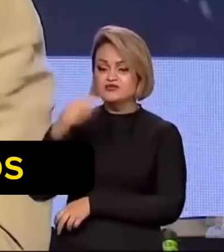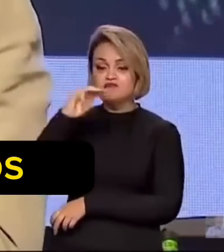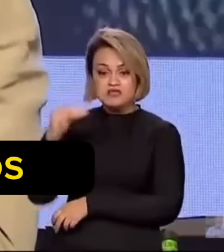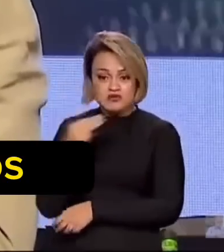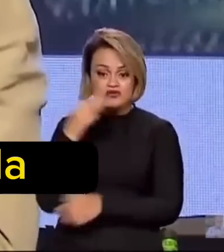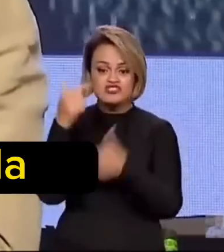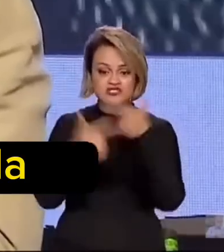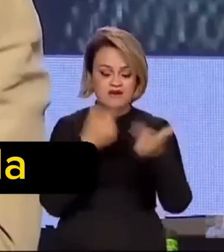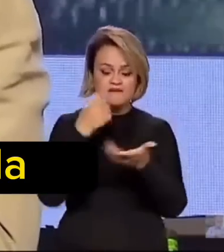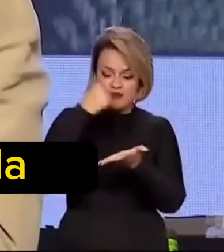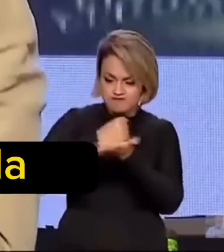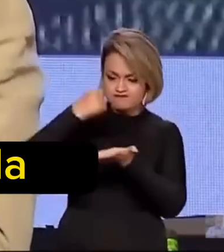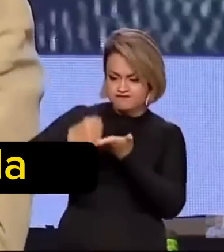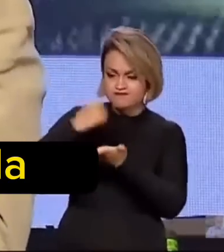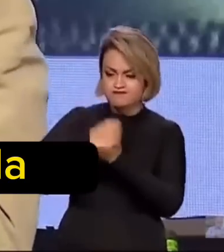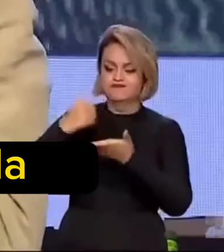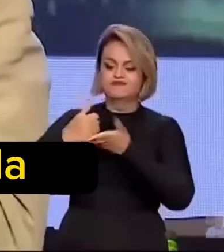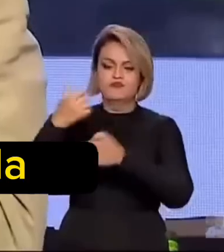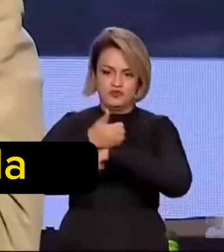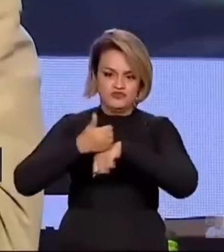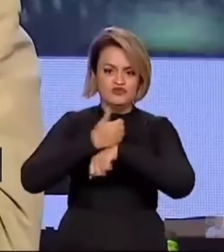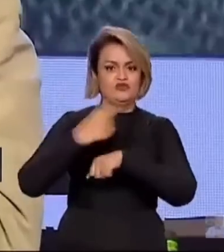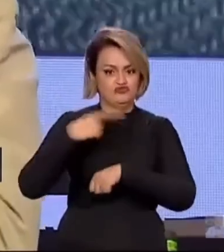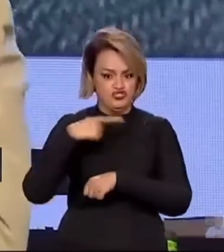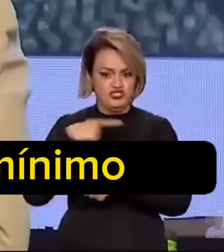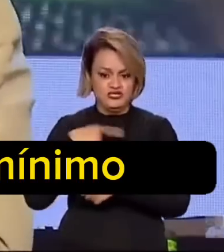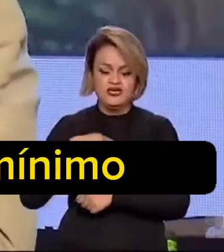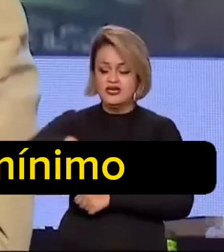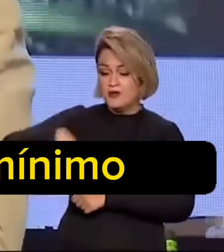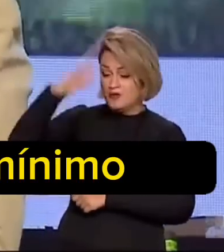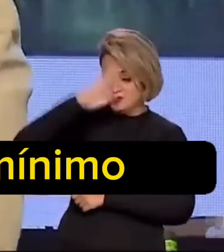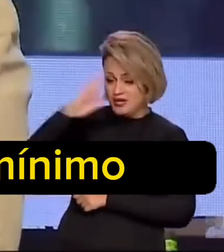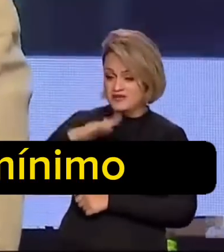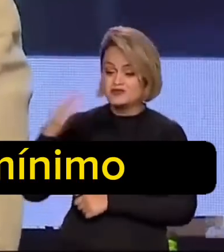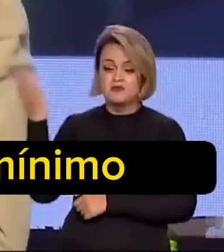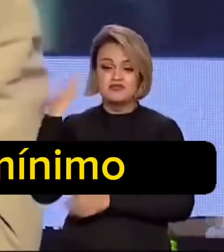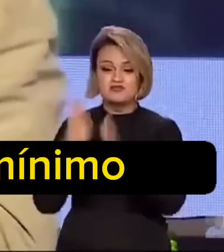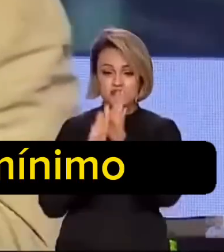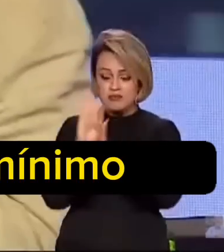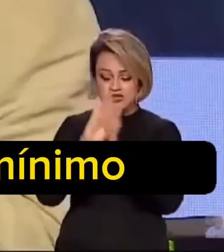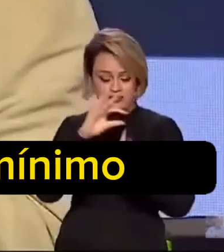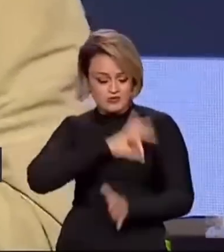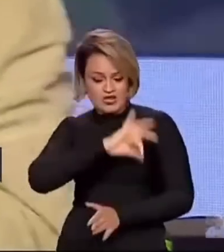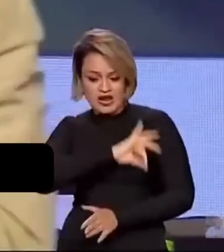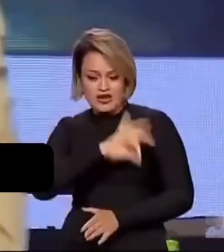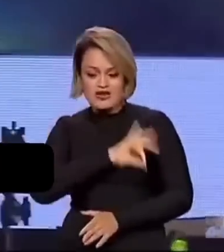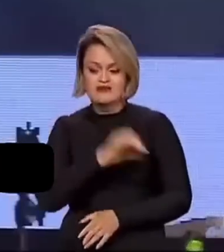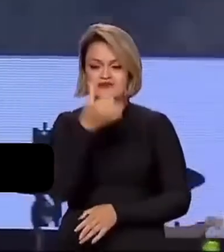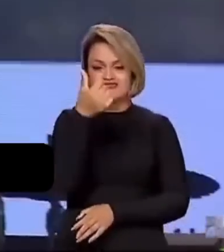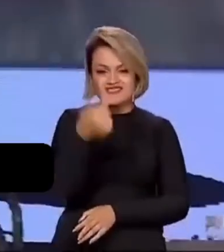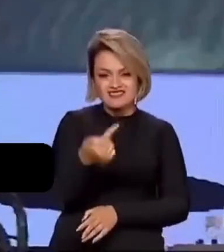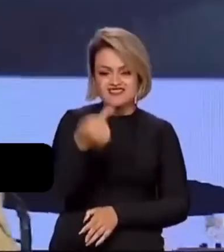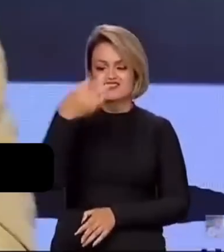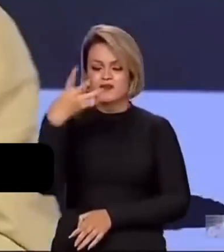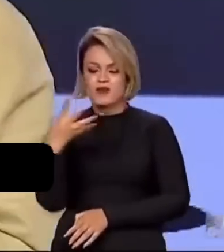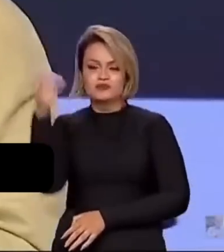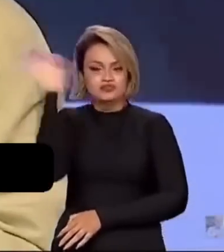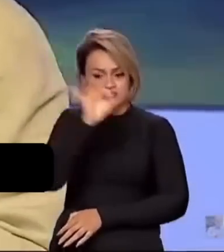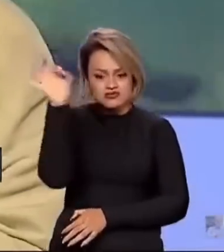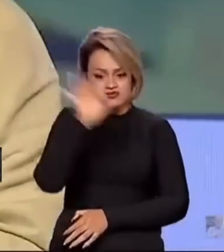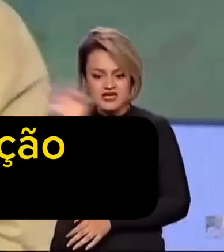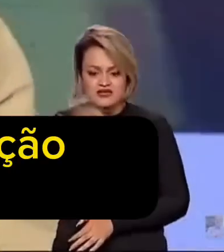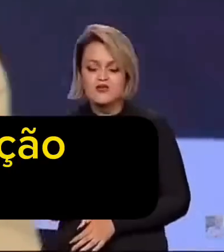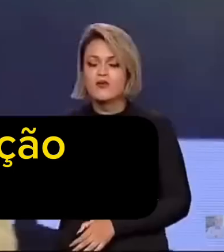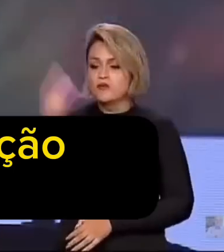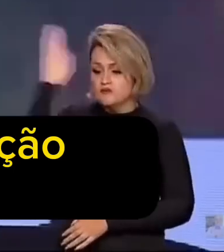de empregos com carteira profissional assinada. Esse país tinha aumentado o salário mínimo em